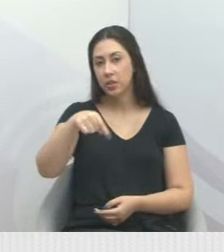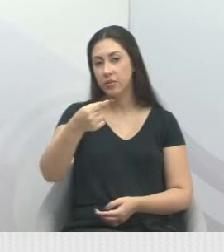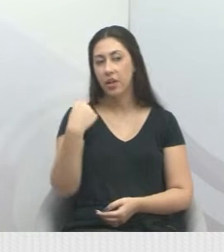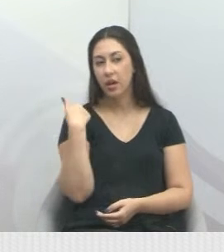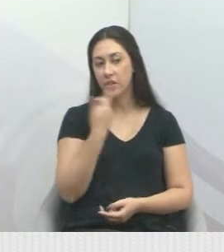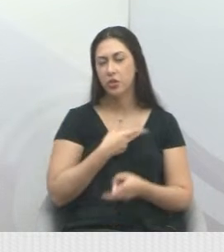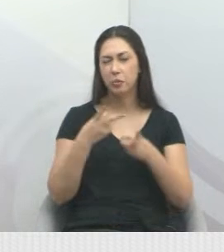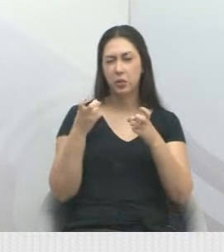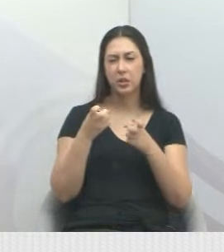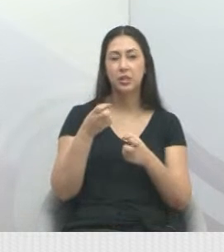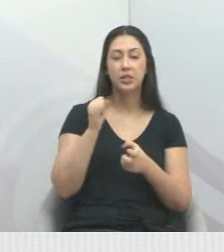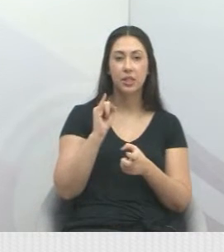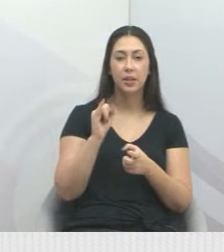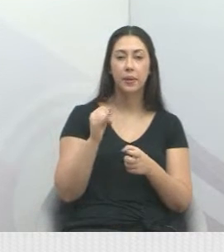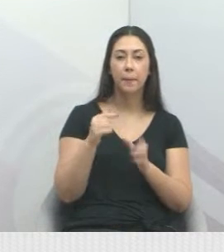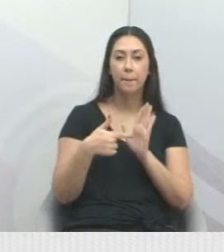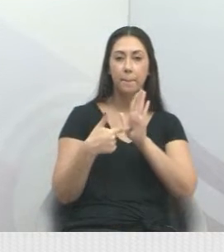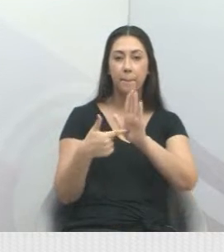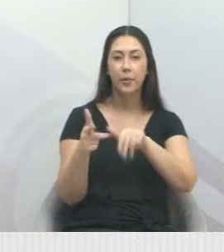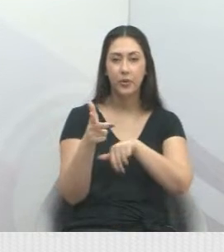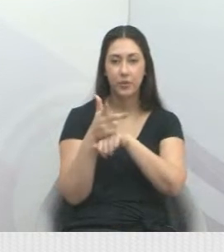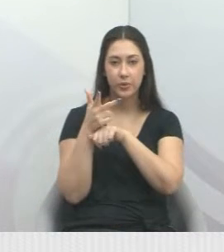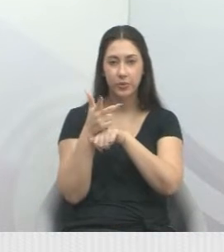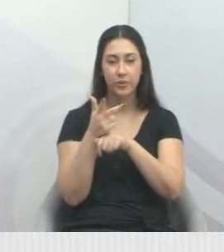vai ver, se coloca já um vídeo aqui para o povo ver.